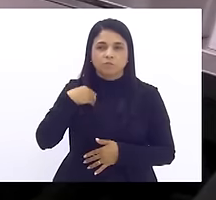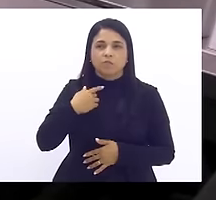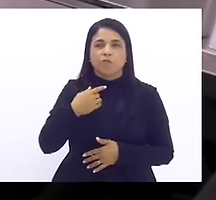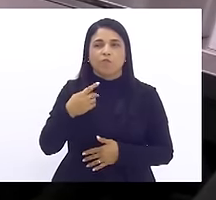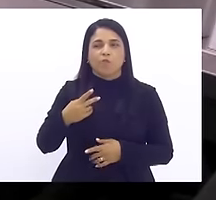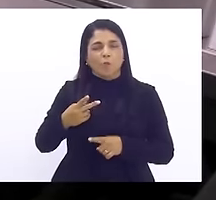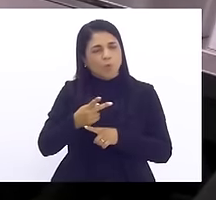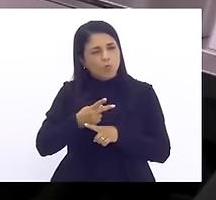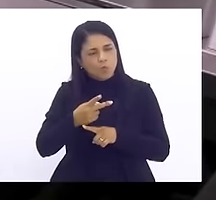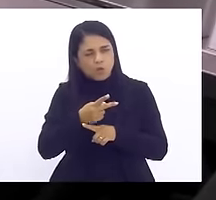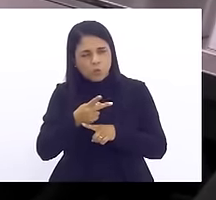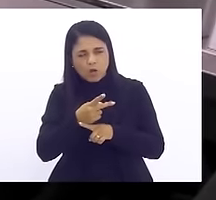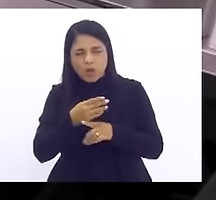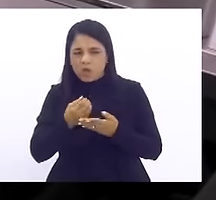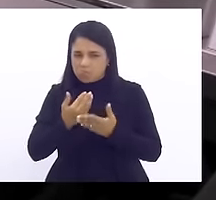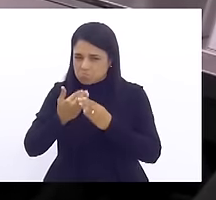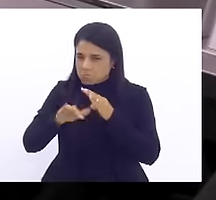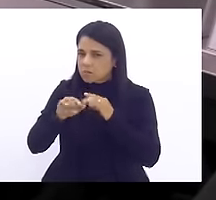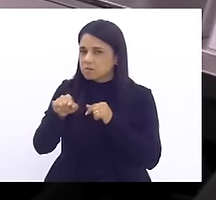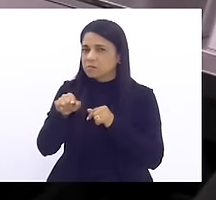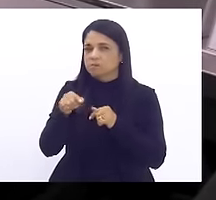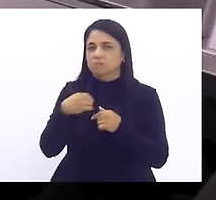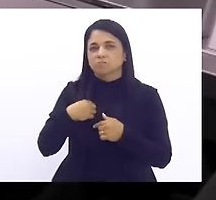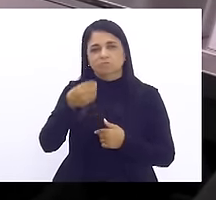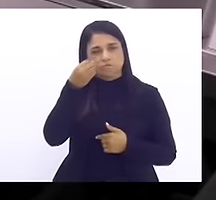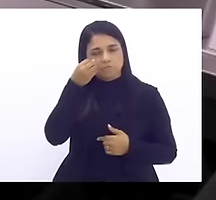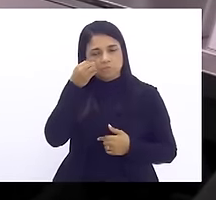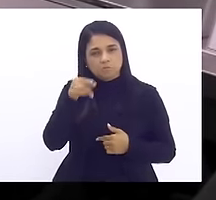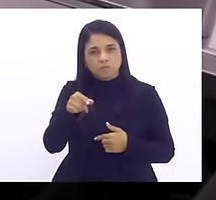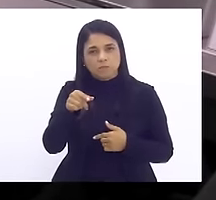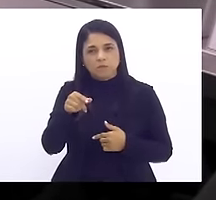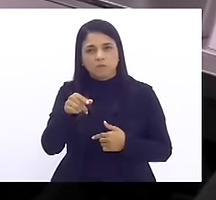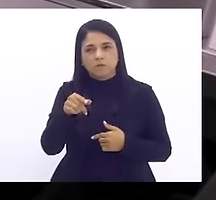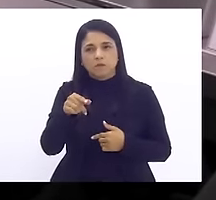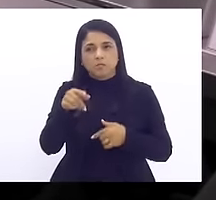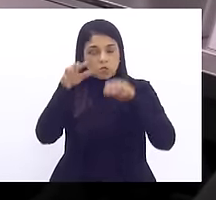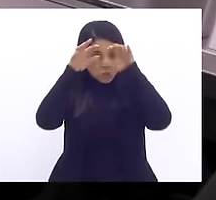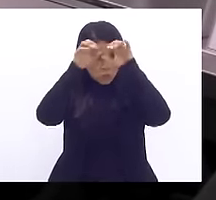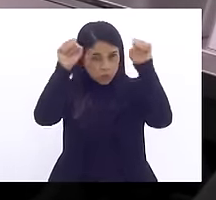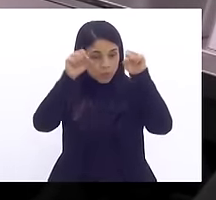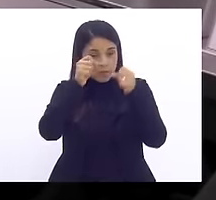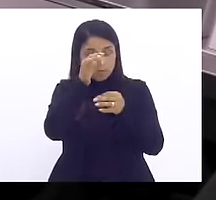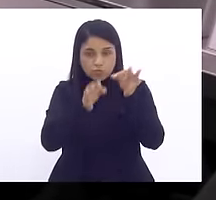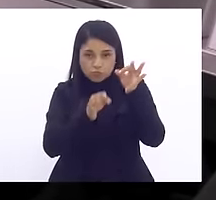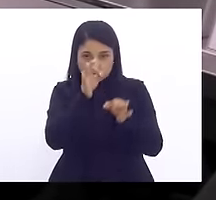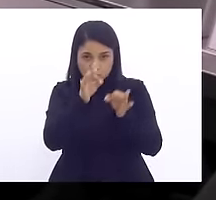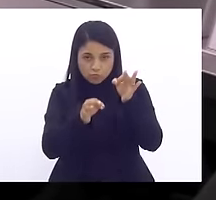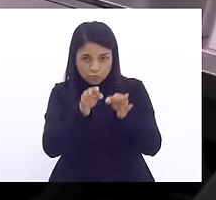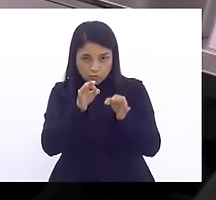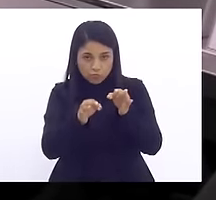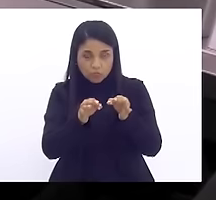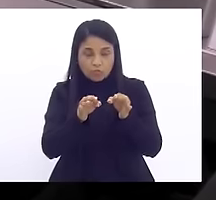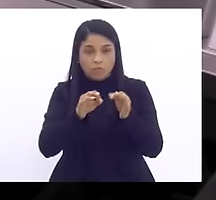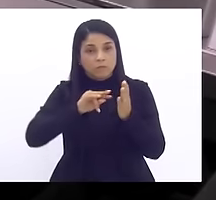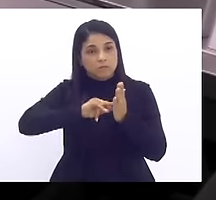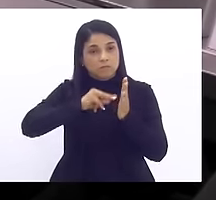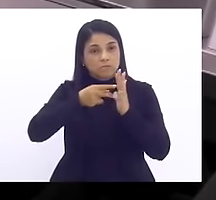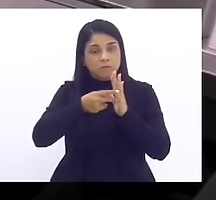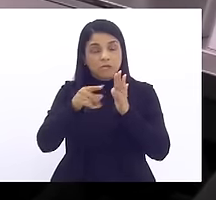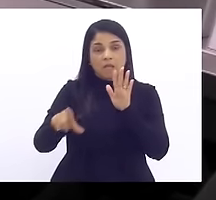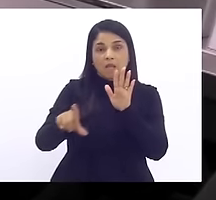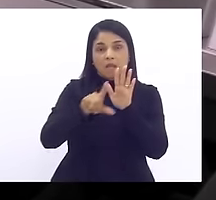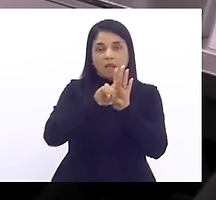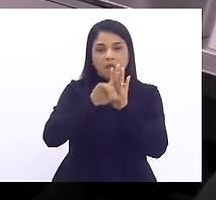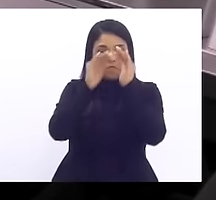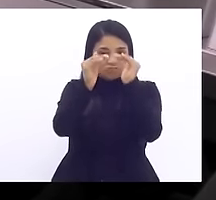procuro e tento lhe mandar tem um jogado do supremo nesse sentido de legislação